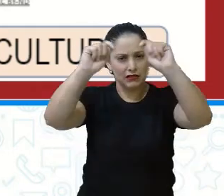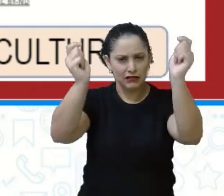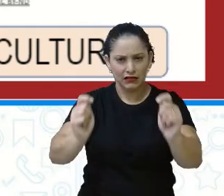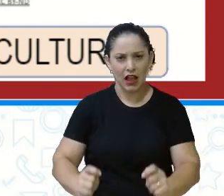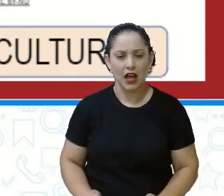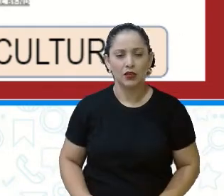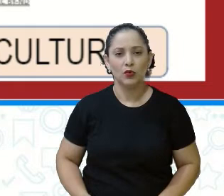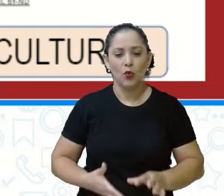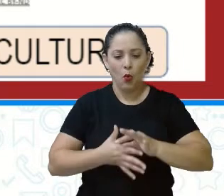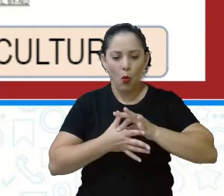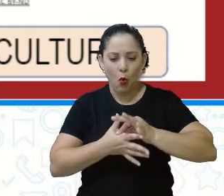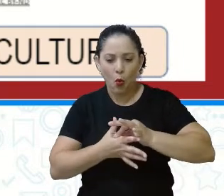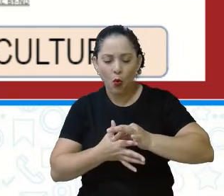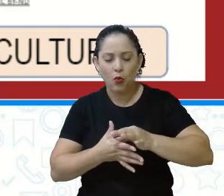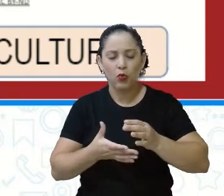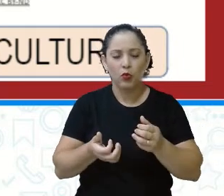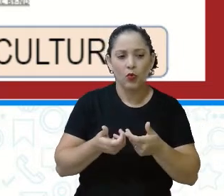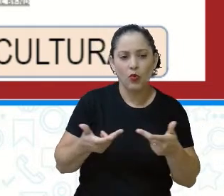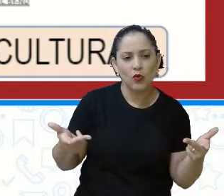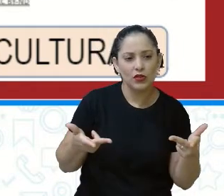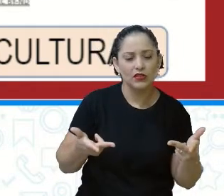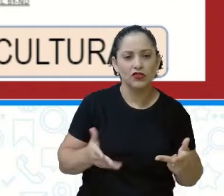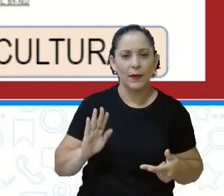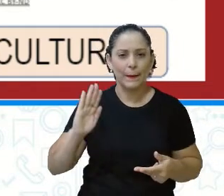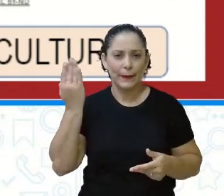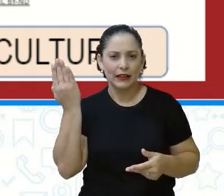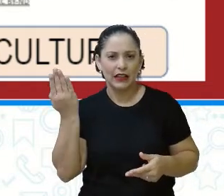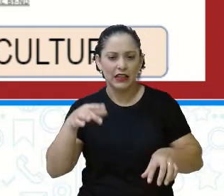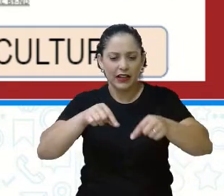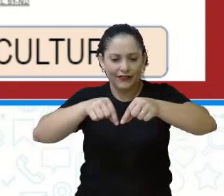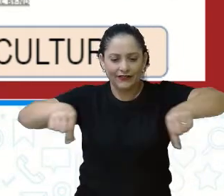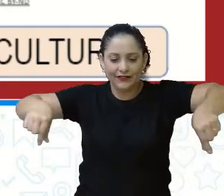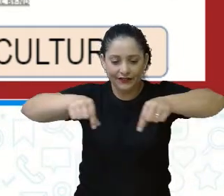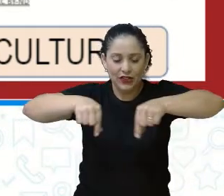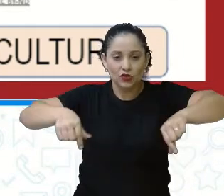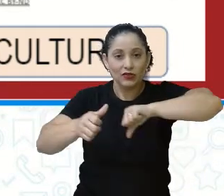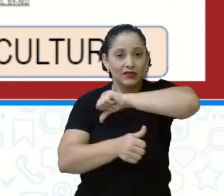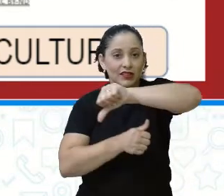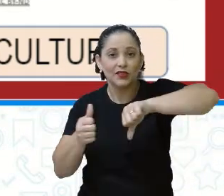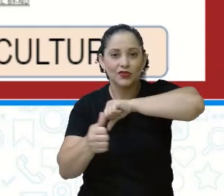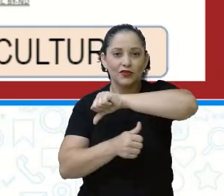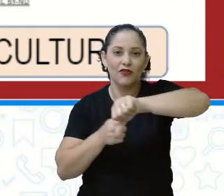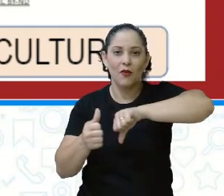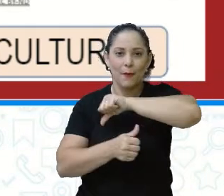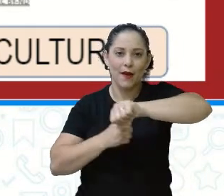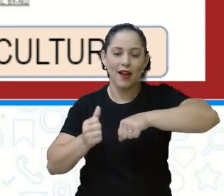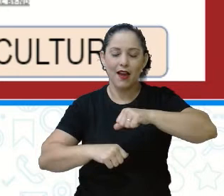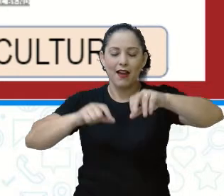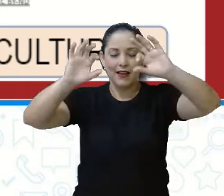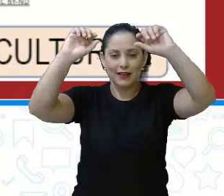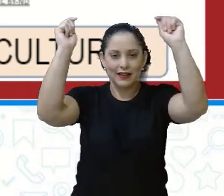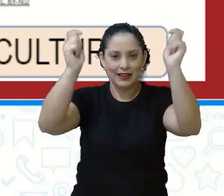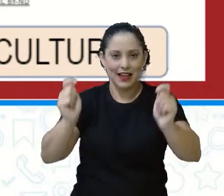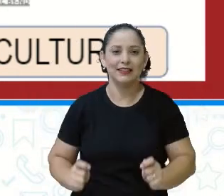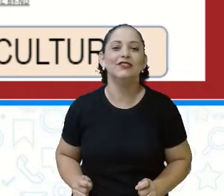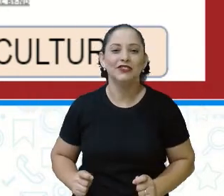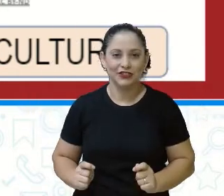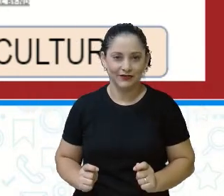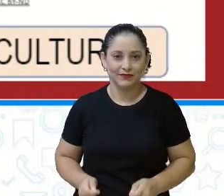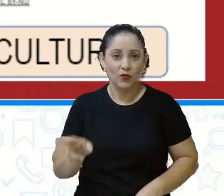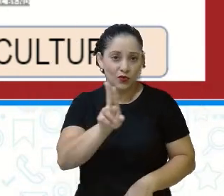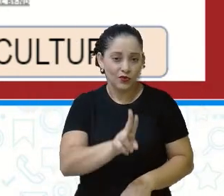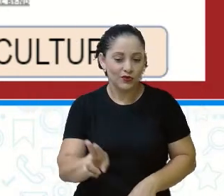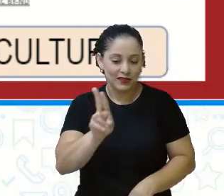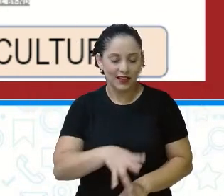couro, cerâmica, tecidos e fios por meio das mais diversas técnicas em verdadeiras obras de